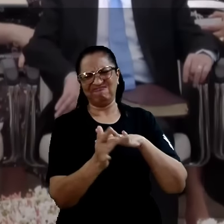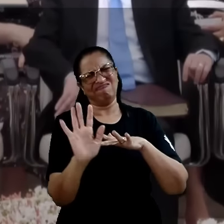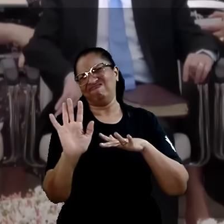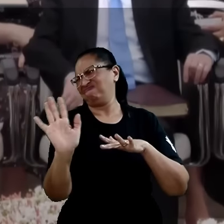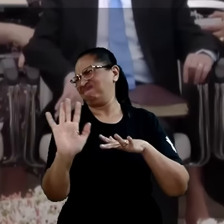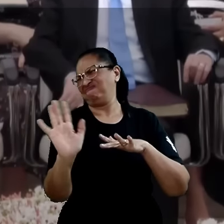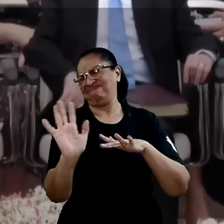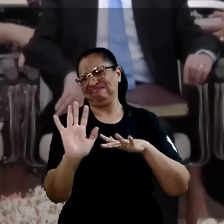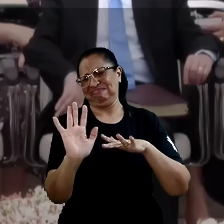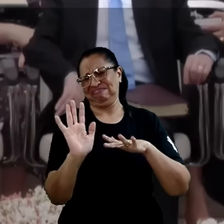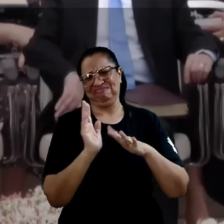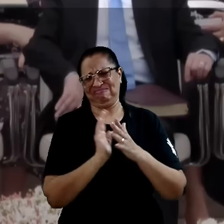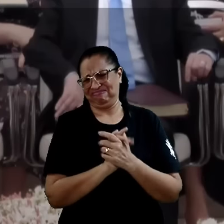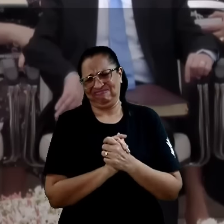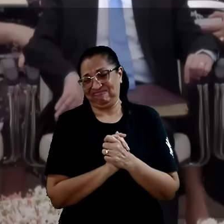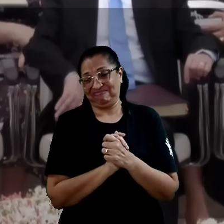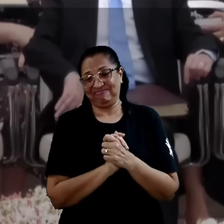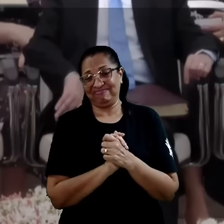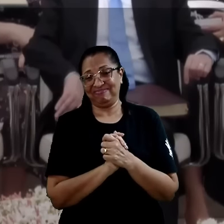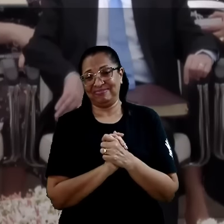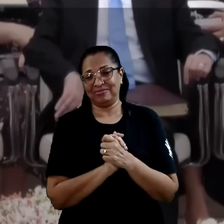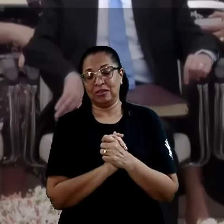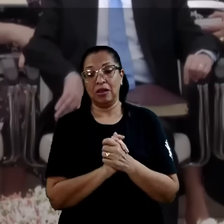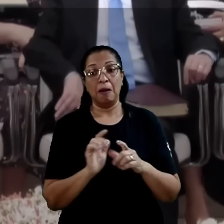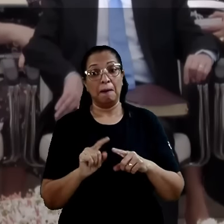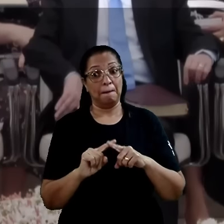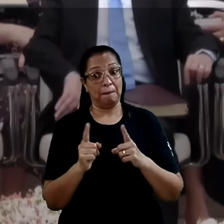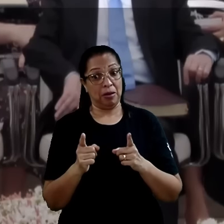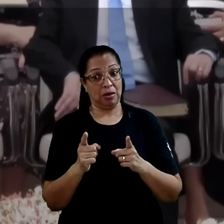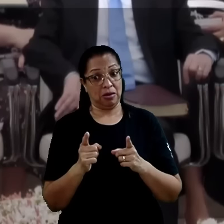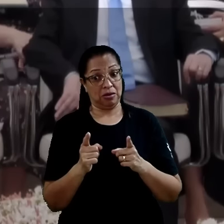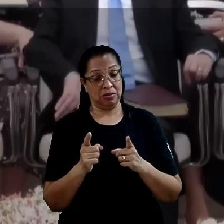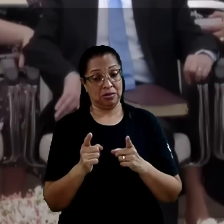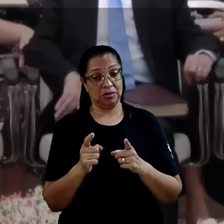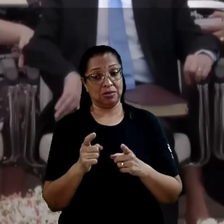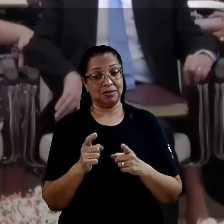esqueço tudo mas não esqueço de